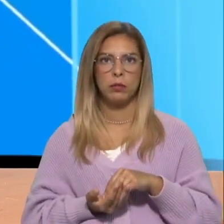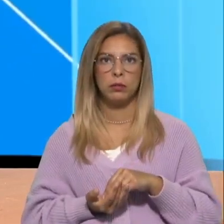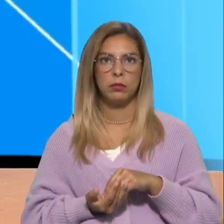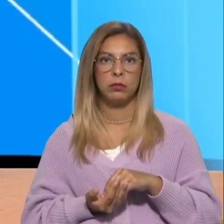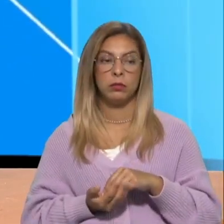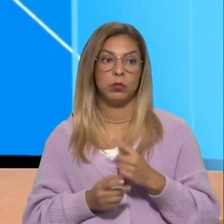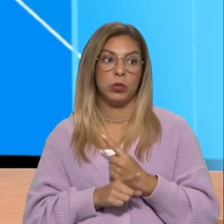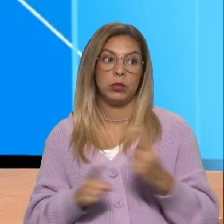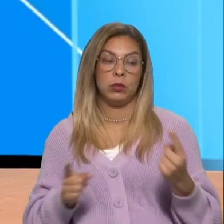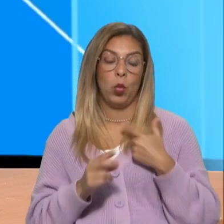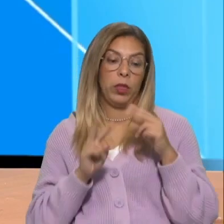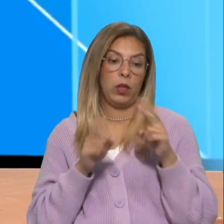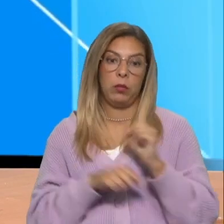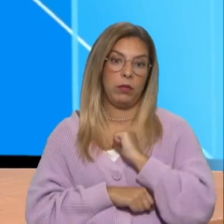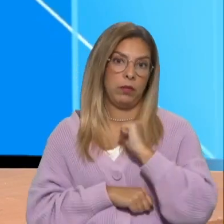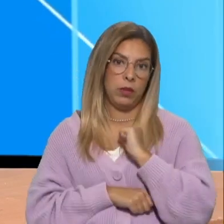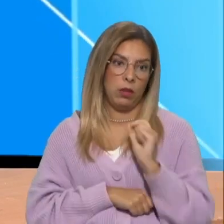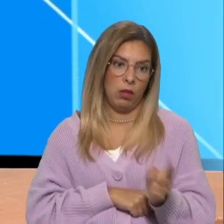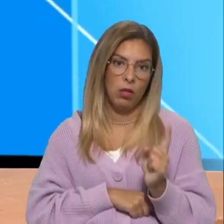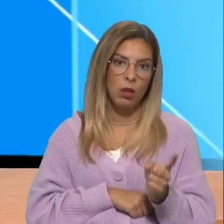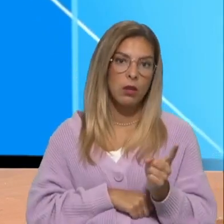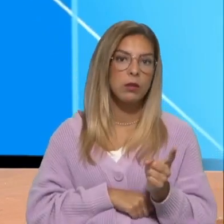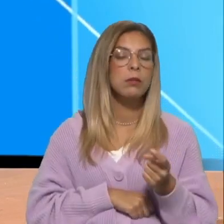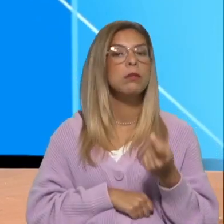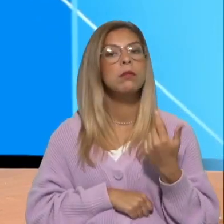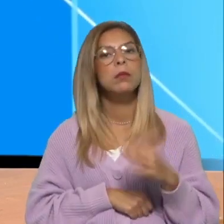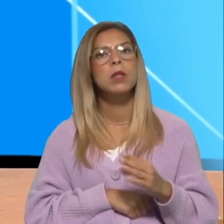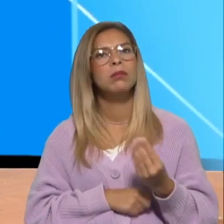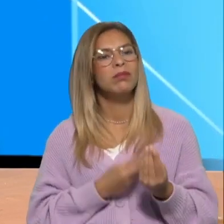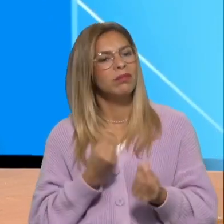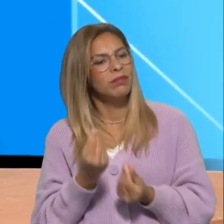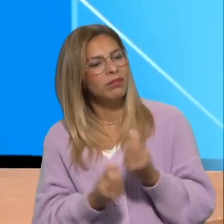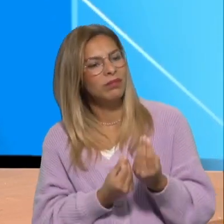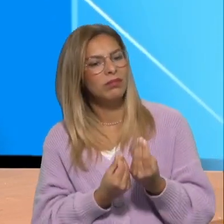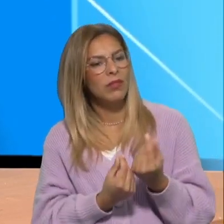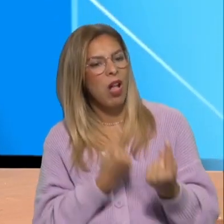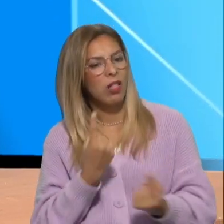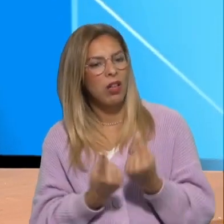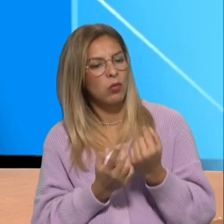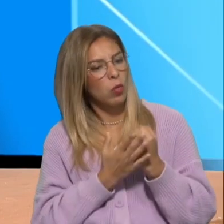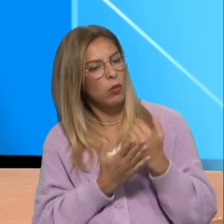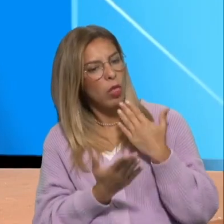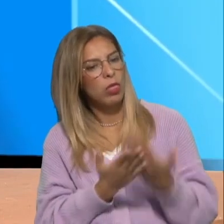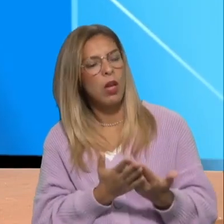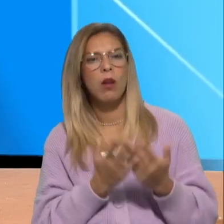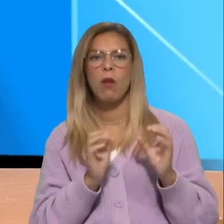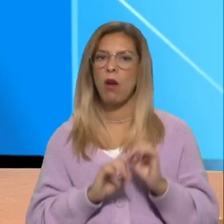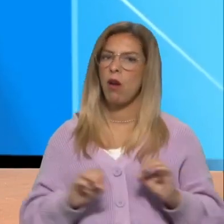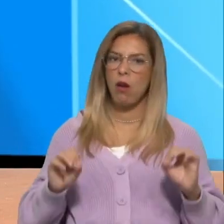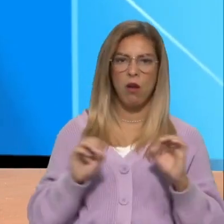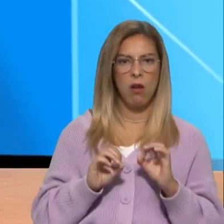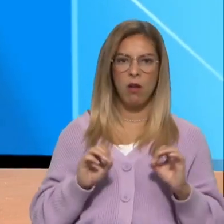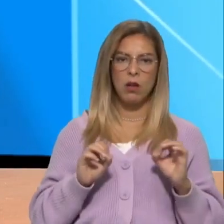porque é esse o meu tema, o imigrante pobre, como alguém que não tem nada para dar. Aliás, há um discurso que nós